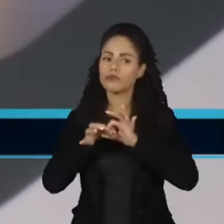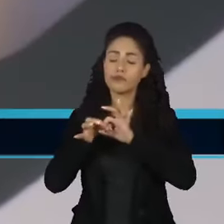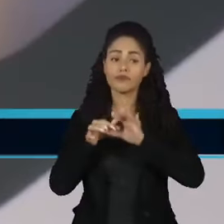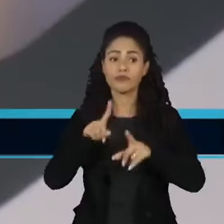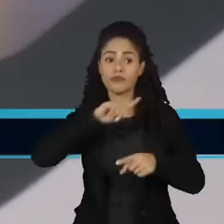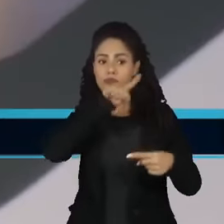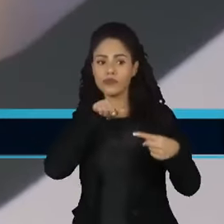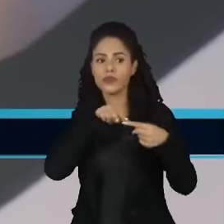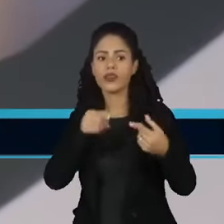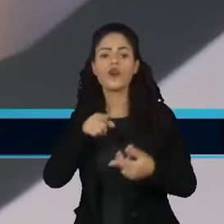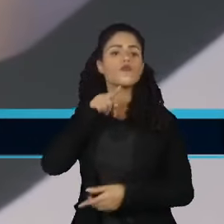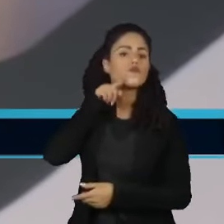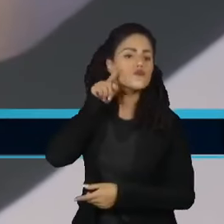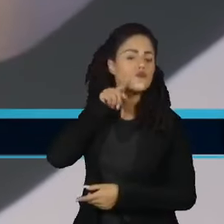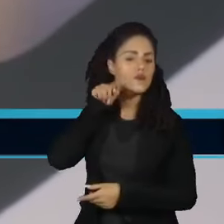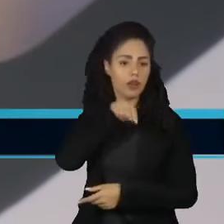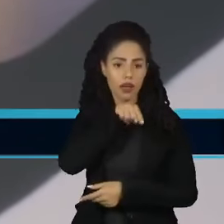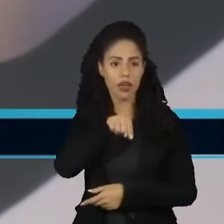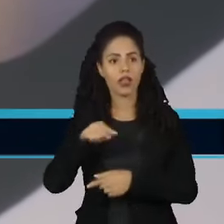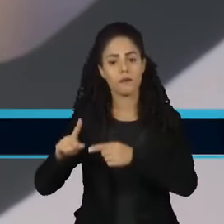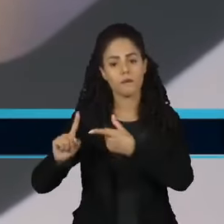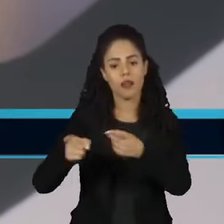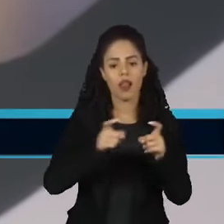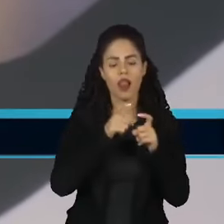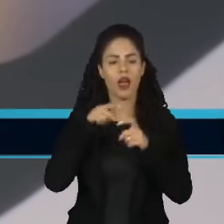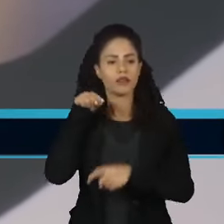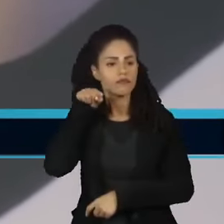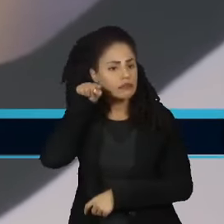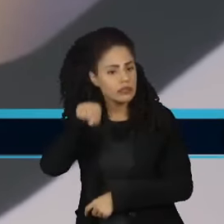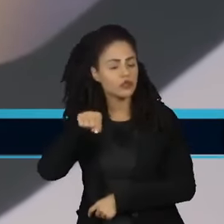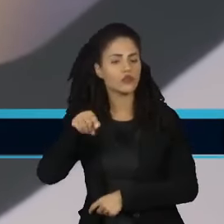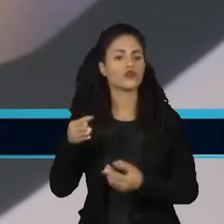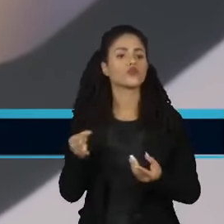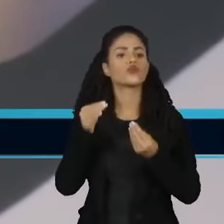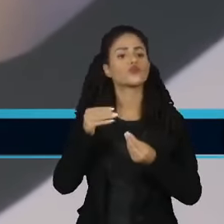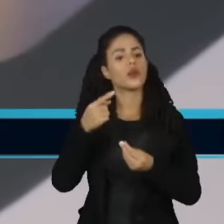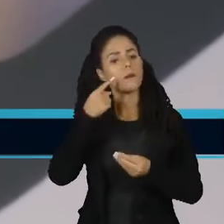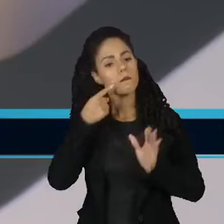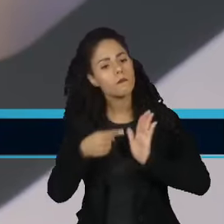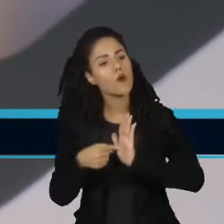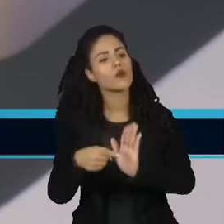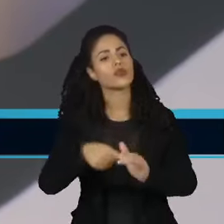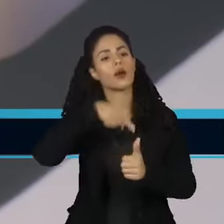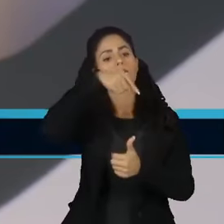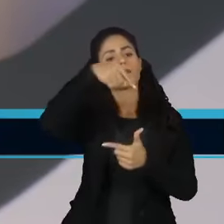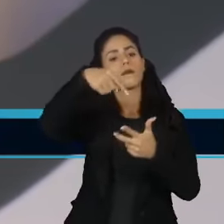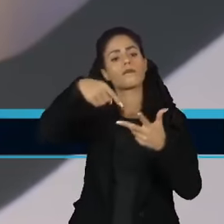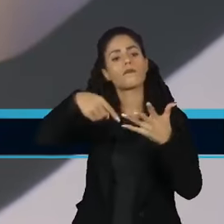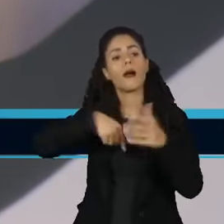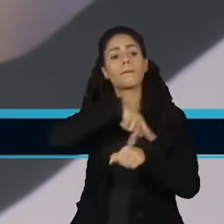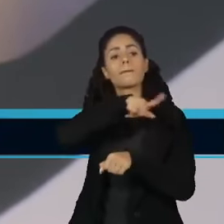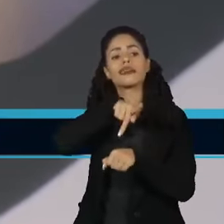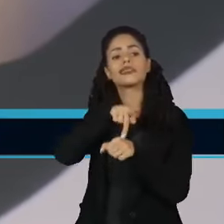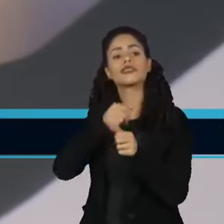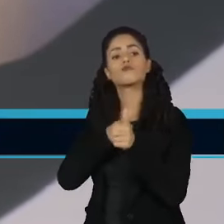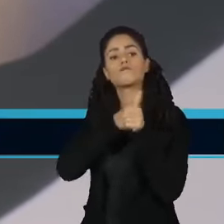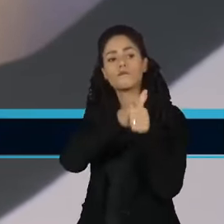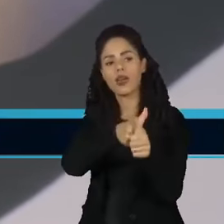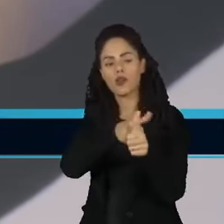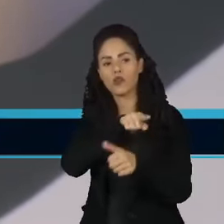o objetivo do Zelensky nesta cúpula em especial foi chamar a atenção de países da região que também